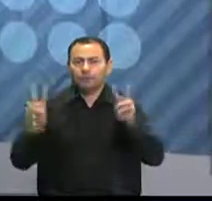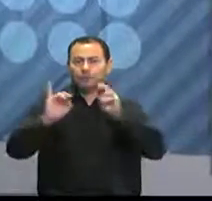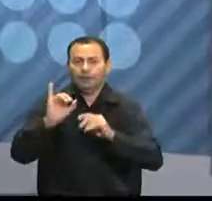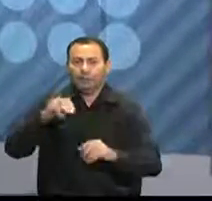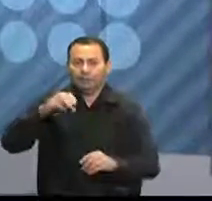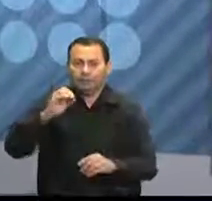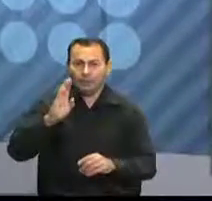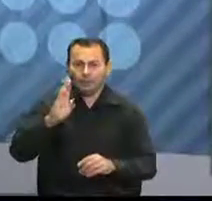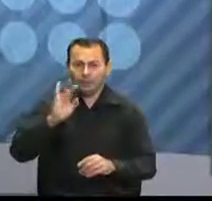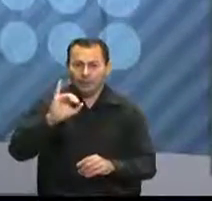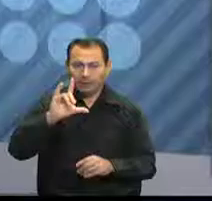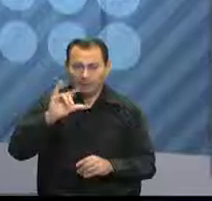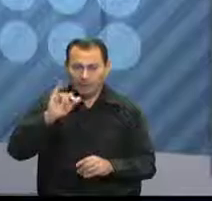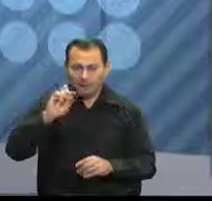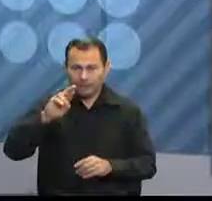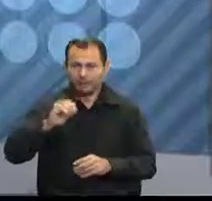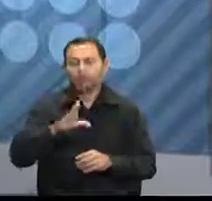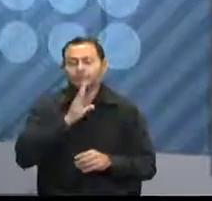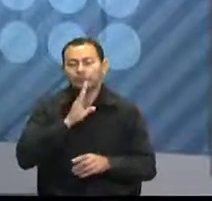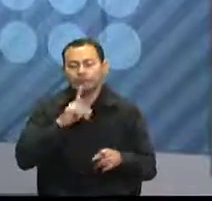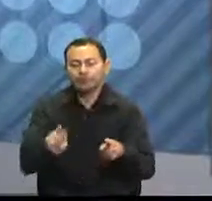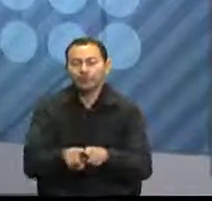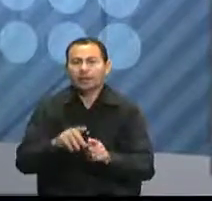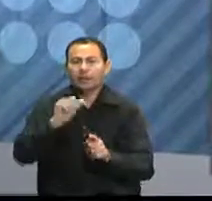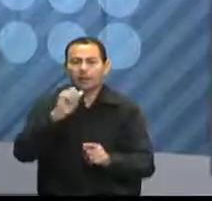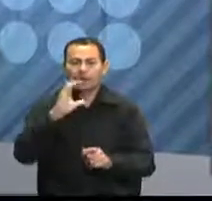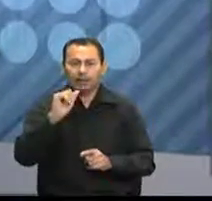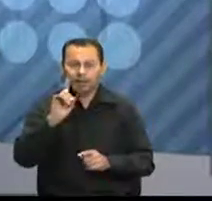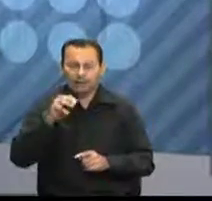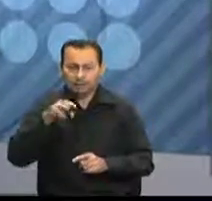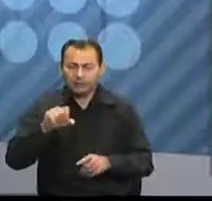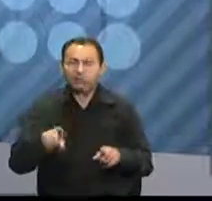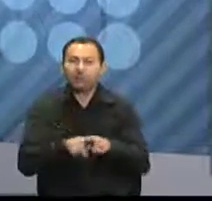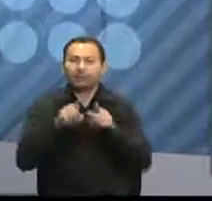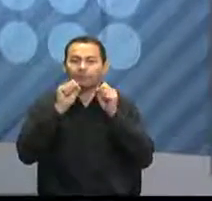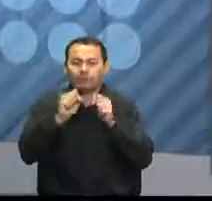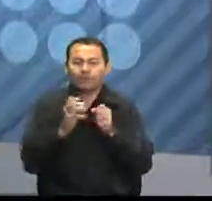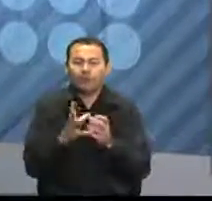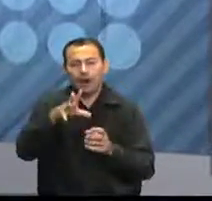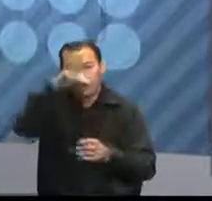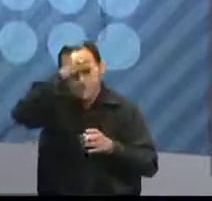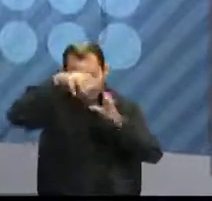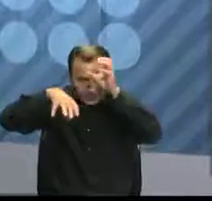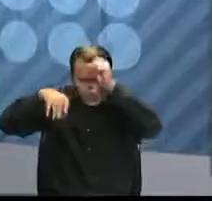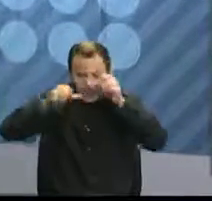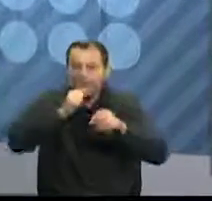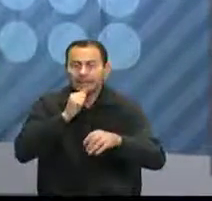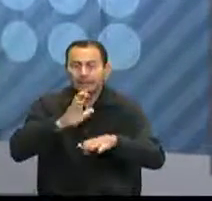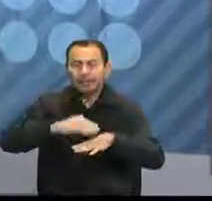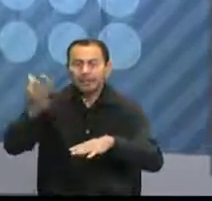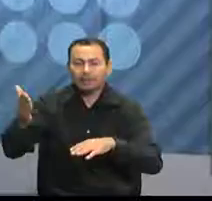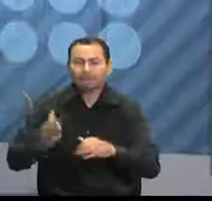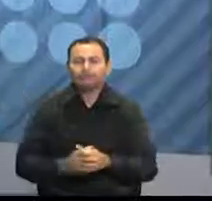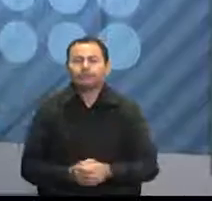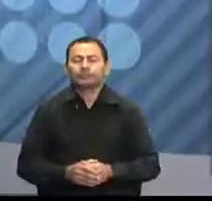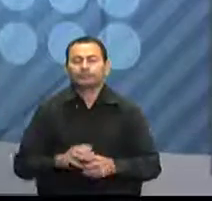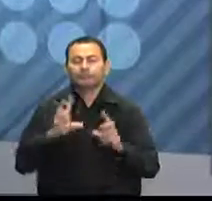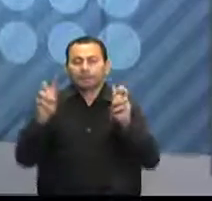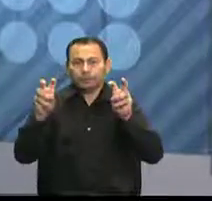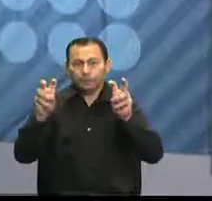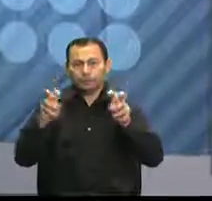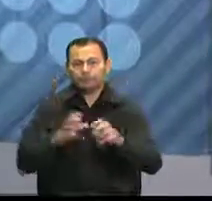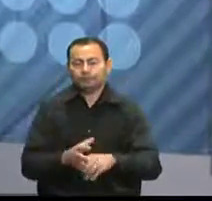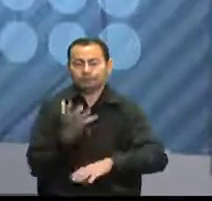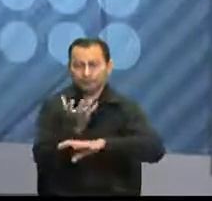mobiliários também o conhecimento acadêmico e assim você poder aprender ainda mais sobre este assunto